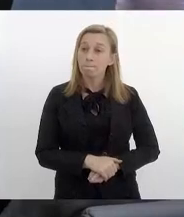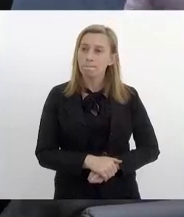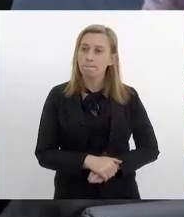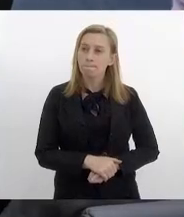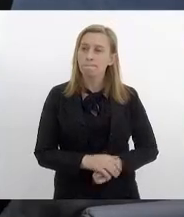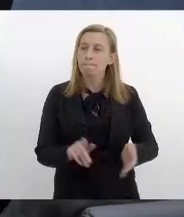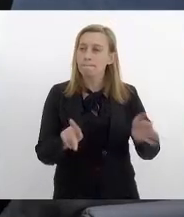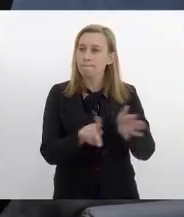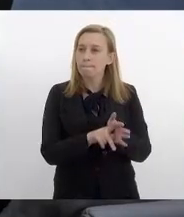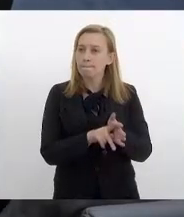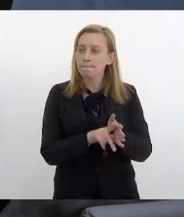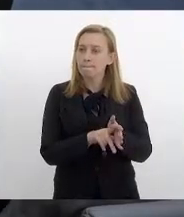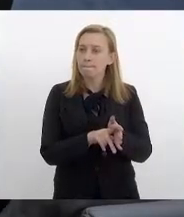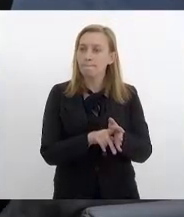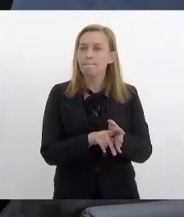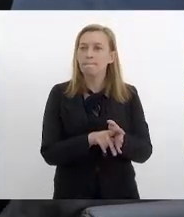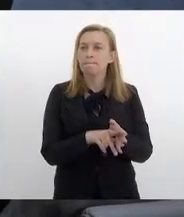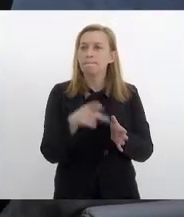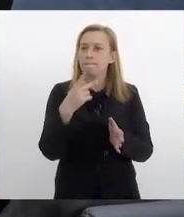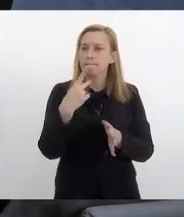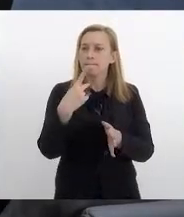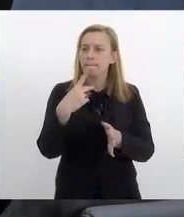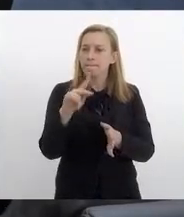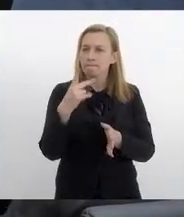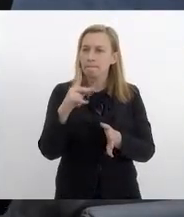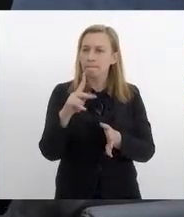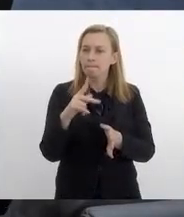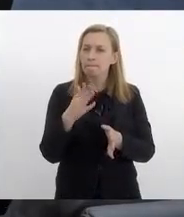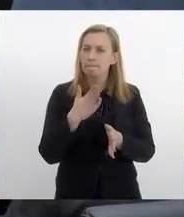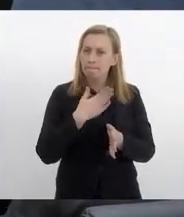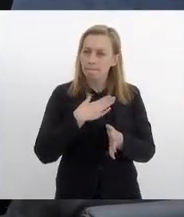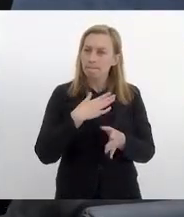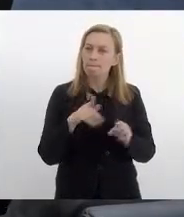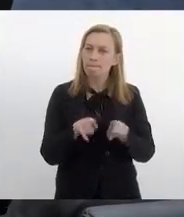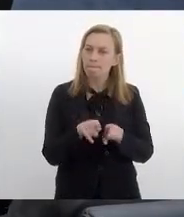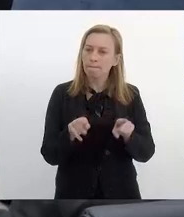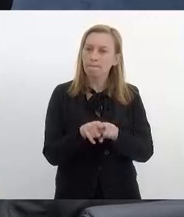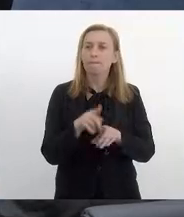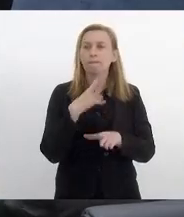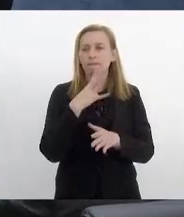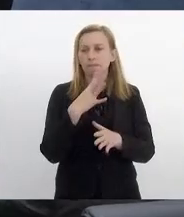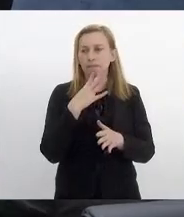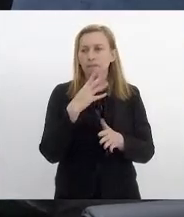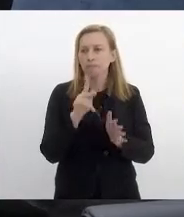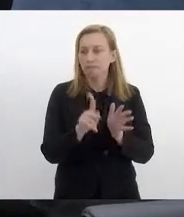O projeto é de autoria de Vossa Excelência e minha autoria. Então, conheço o projeto,